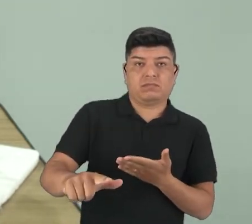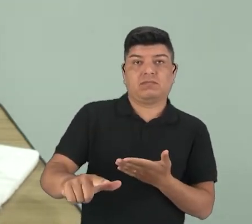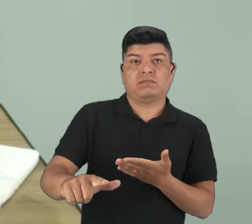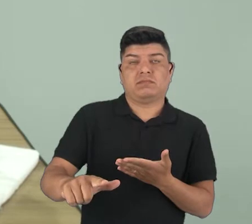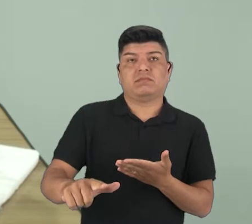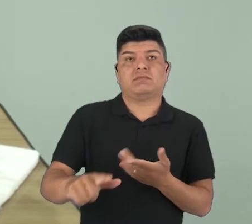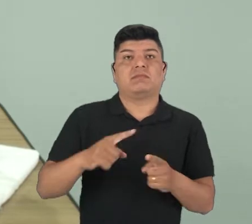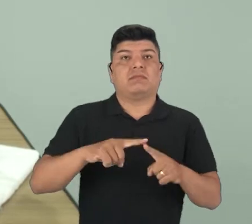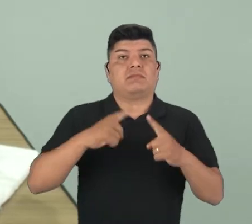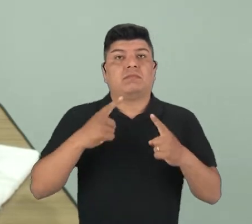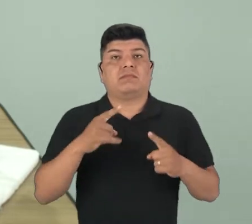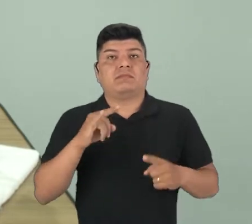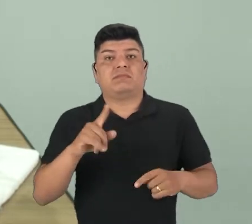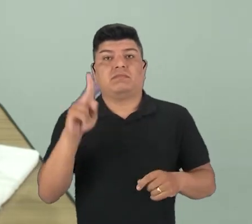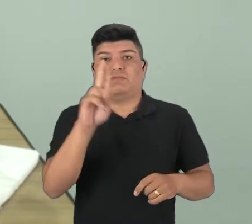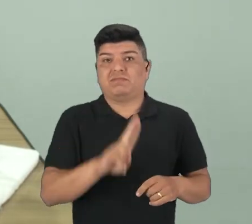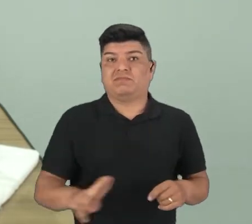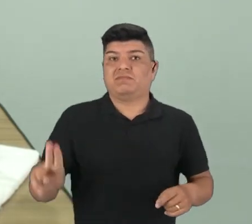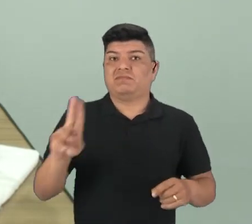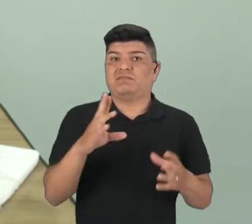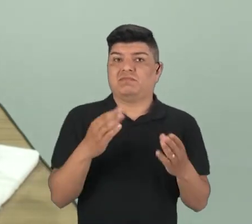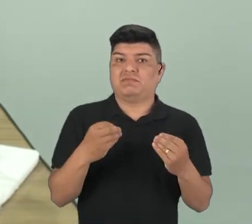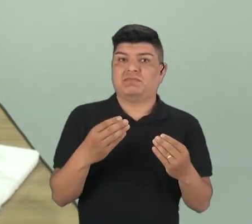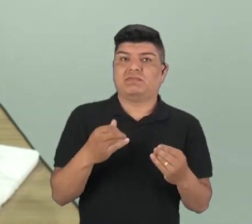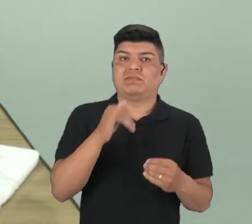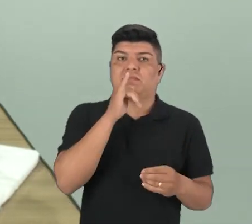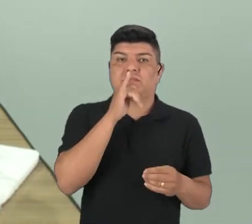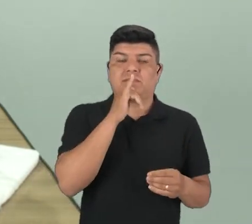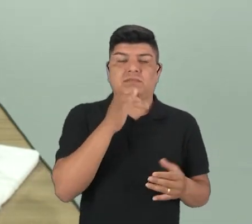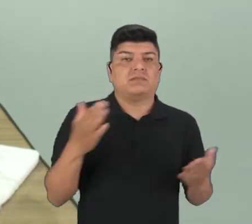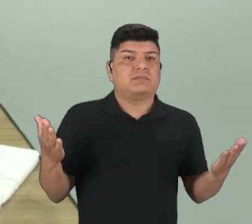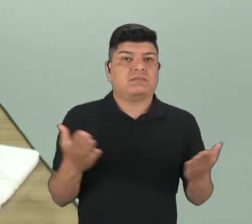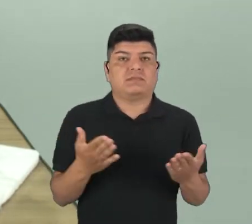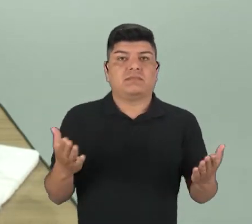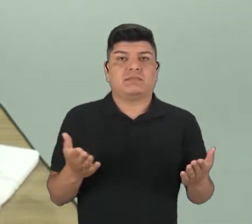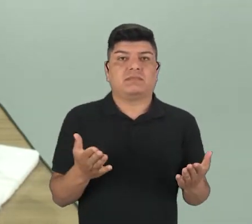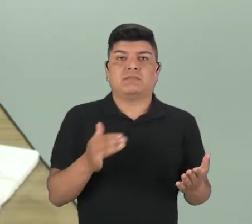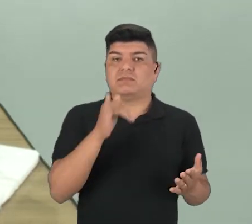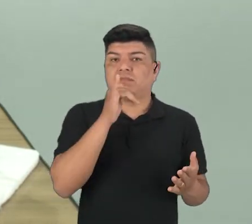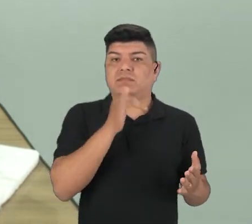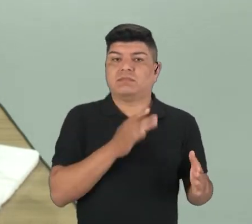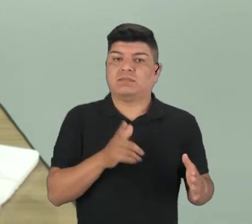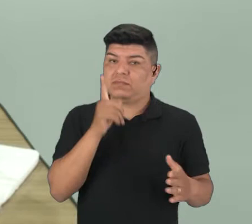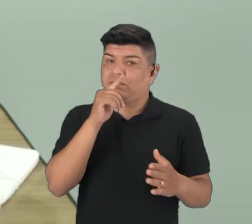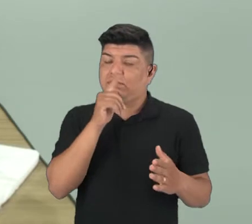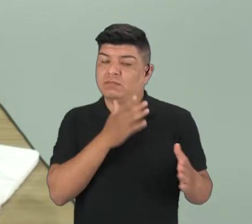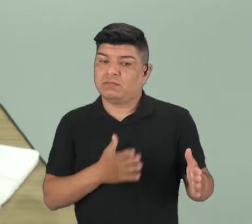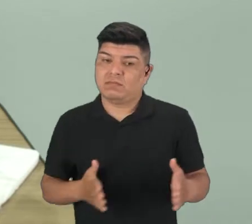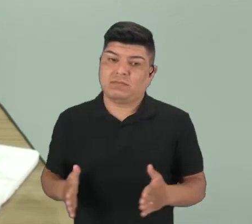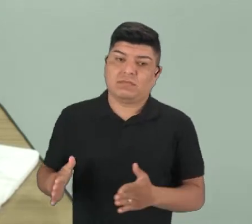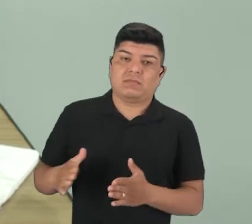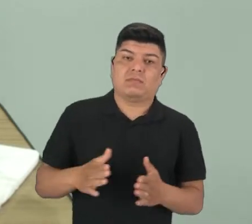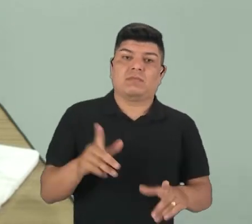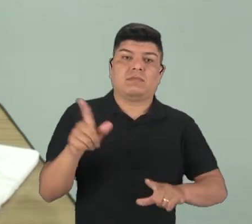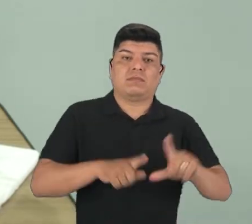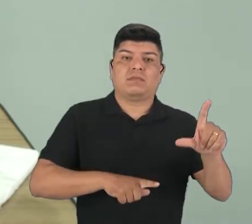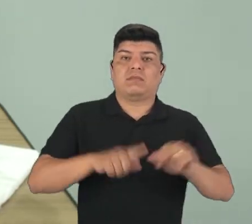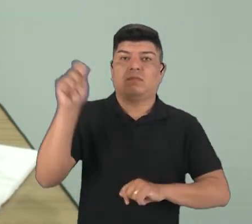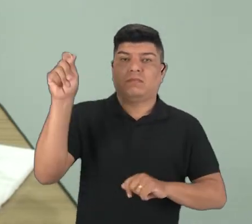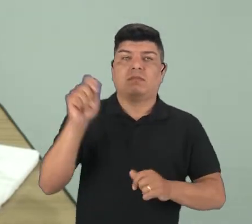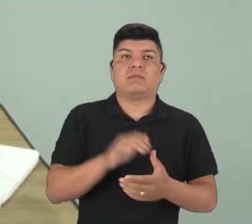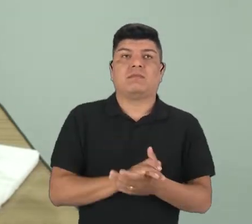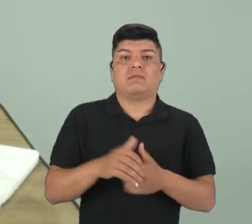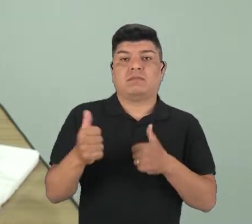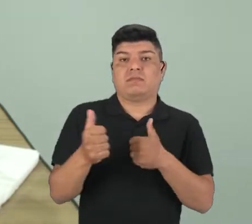eu utilizar demais, um exemplo do que está acontecendo hoje no Rio Acre, ele está, né, muito próximo